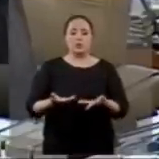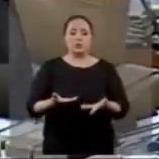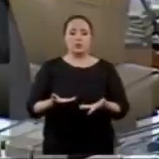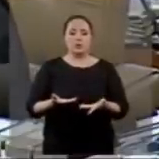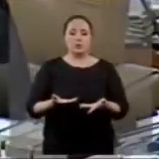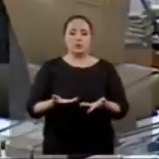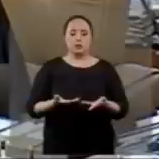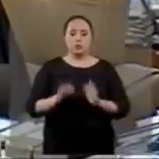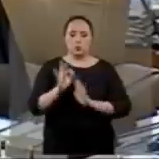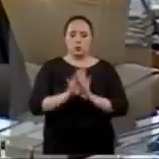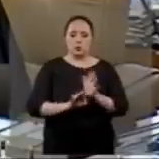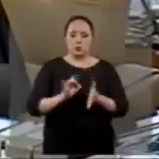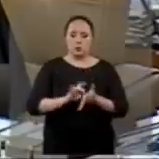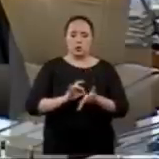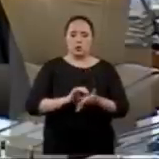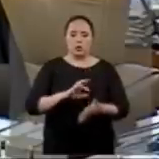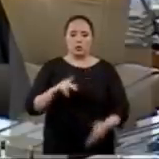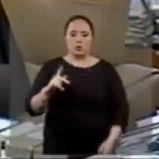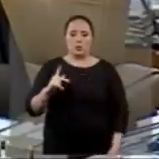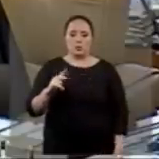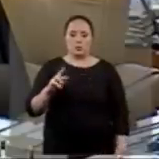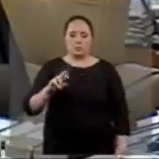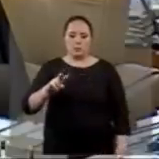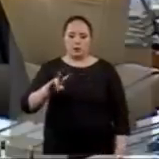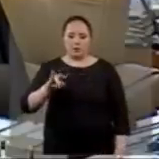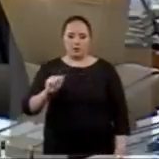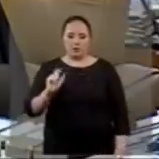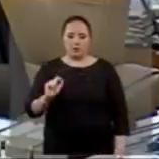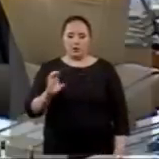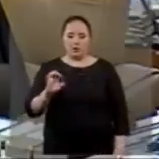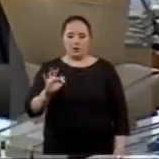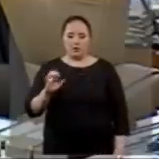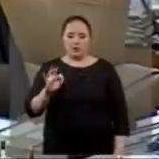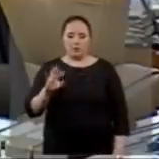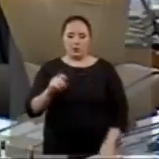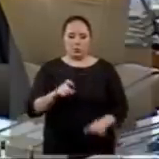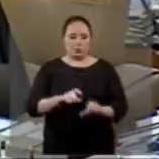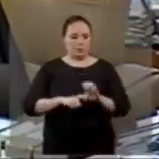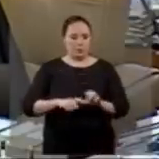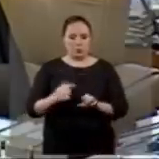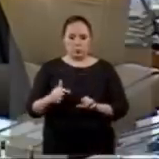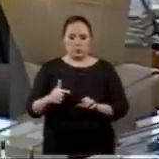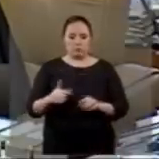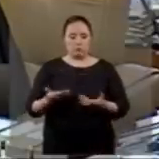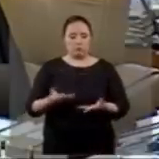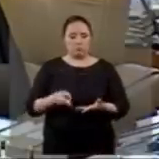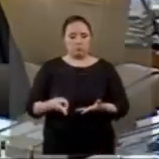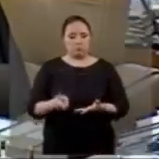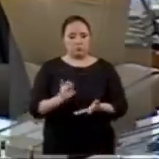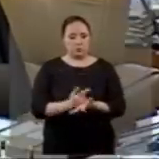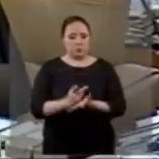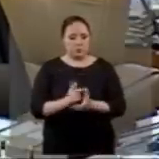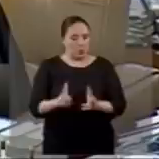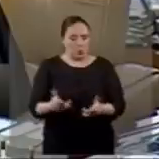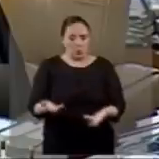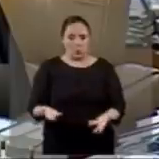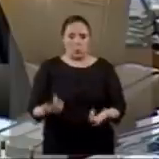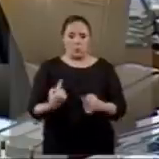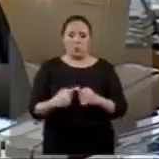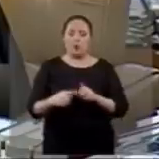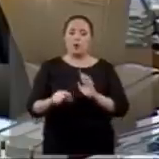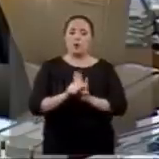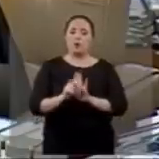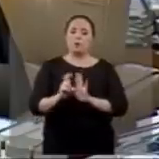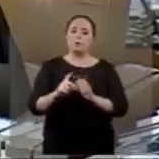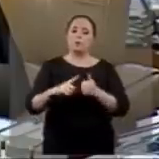Na redação original, ele não previa o efeito suspensivo. E continua a não prever, porque o parágrafo 5º